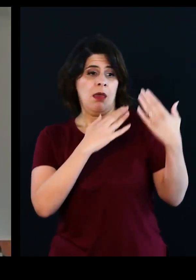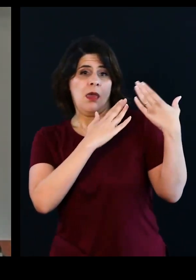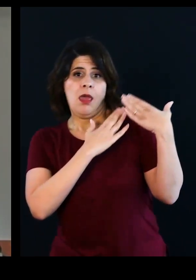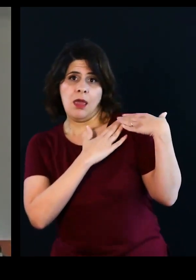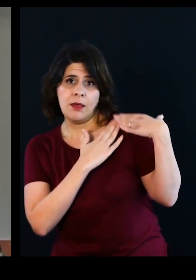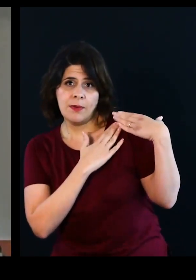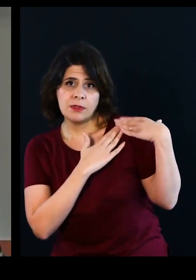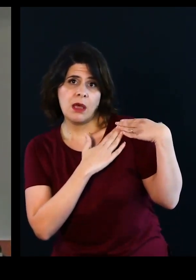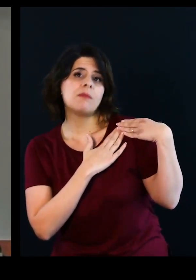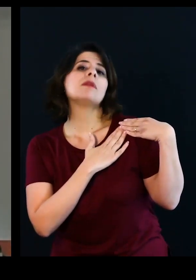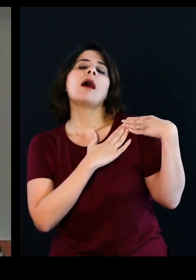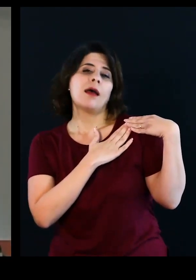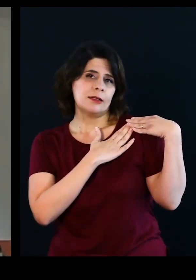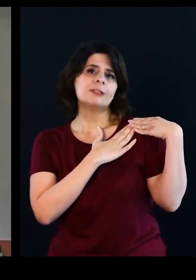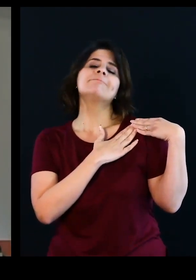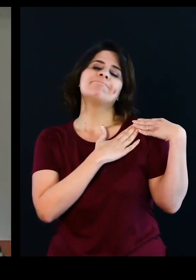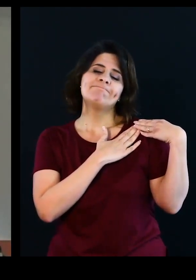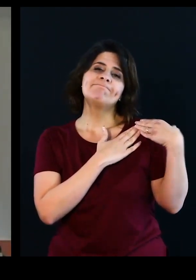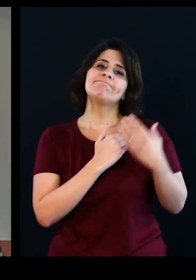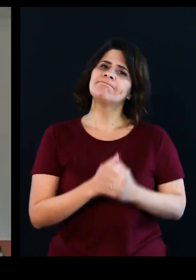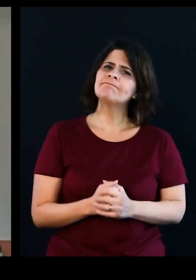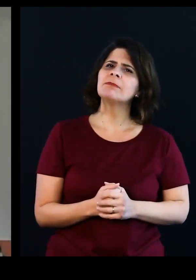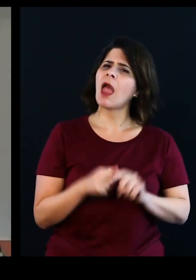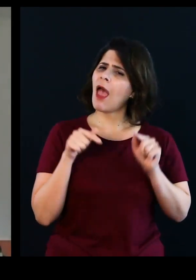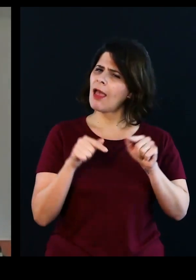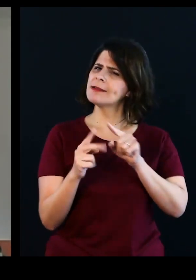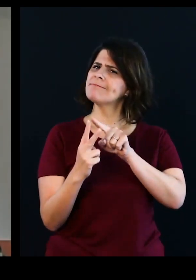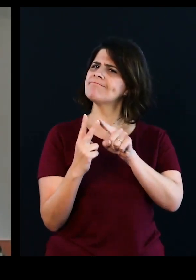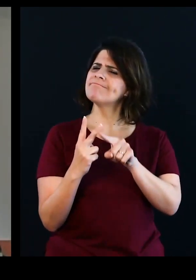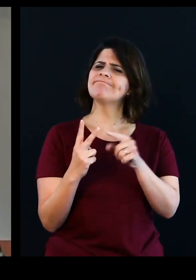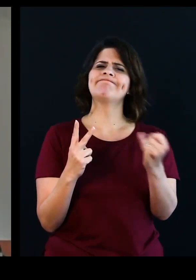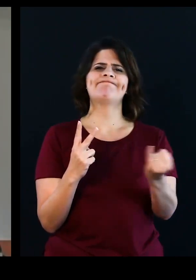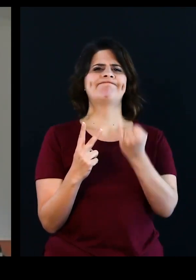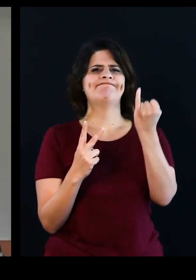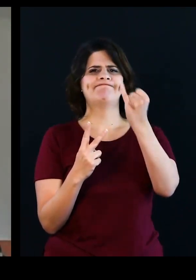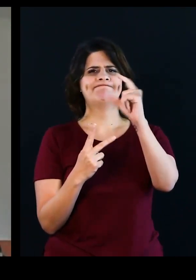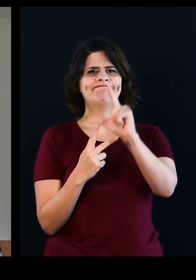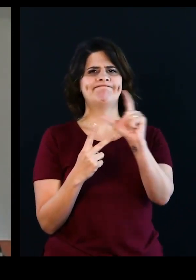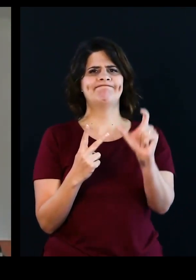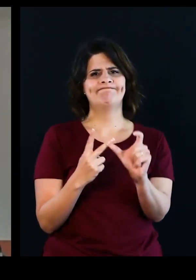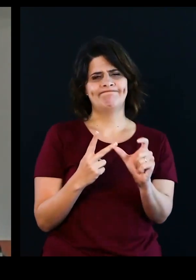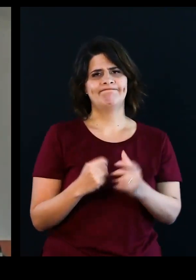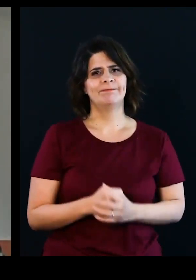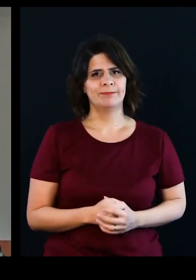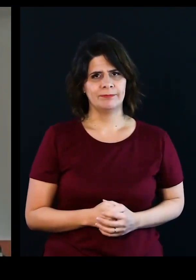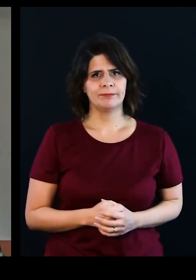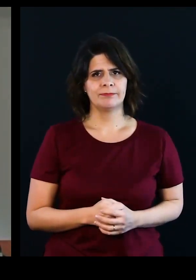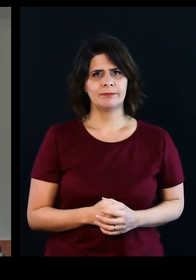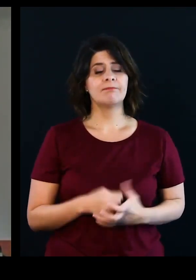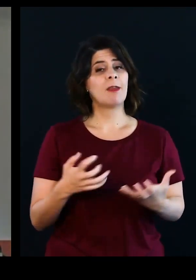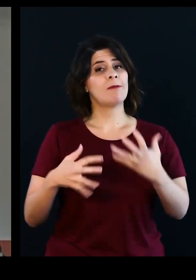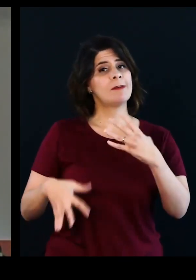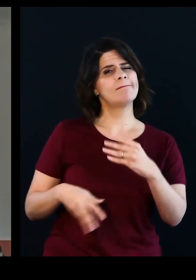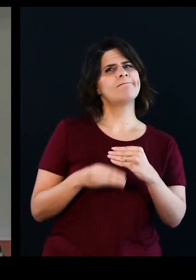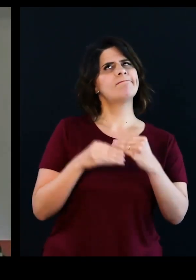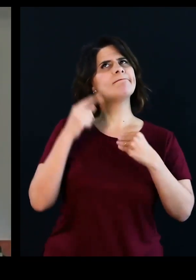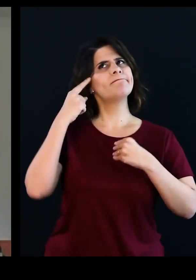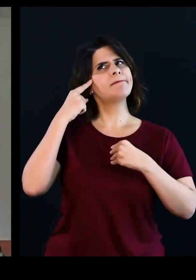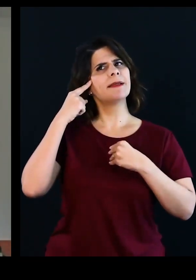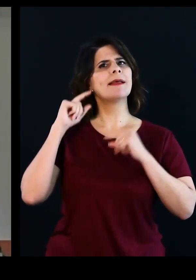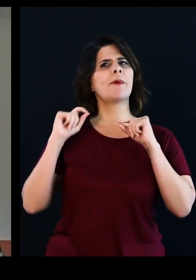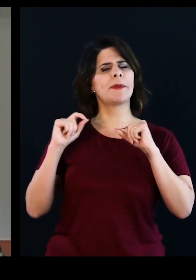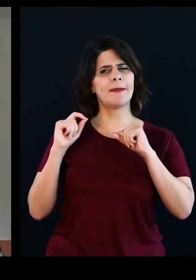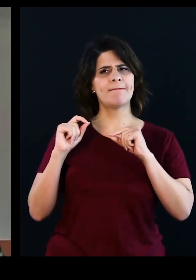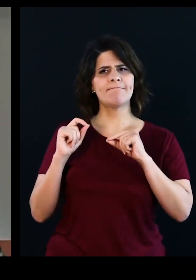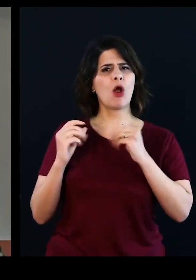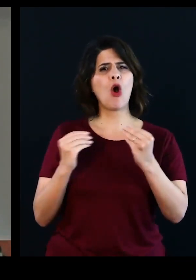responsabilidade, e são coisas que vieram para nós. Assim, eu queria agregar aí, só para criar qual foi a lógica que nos